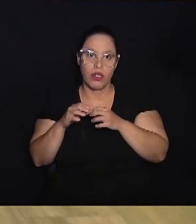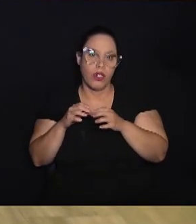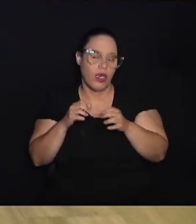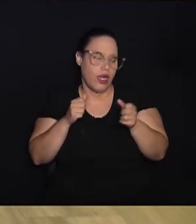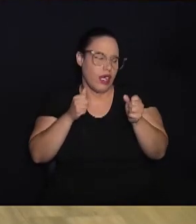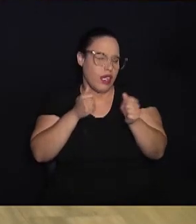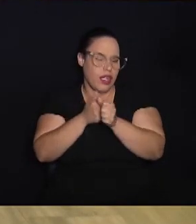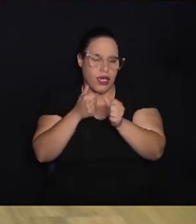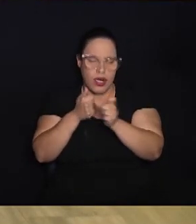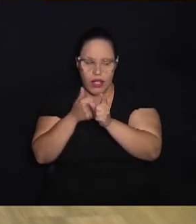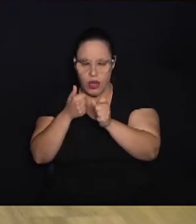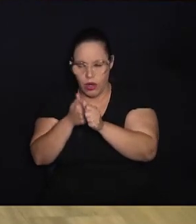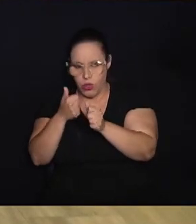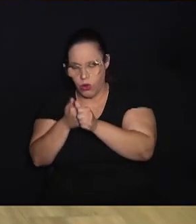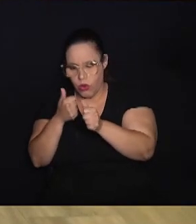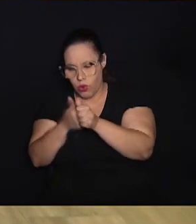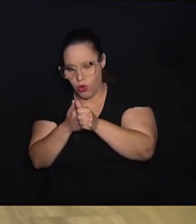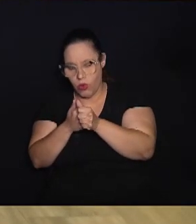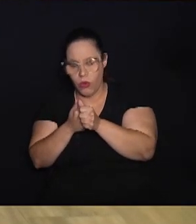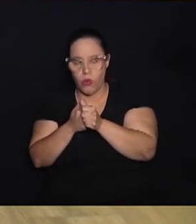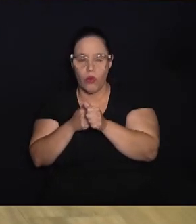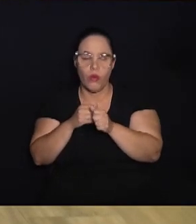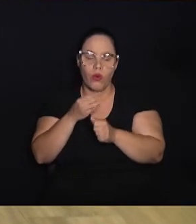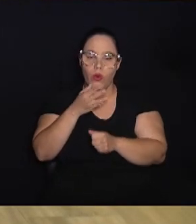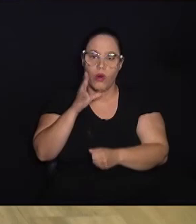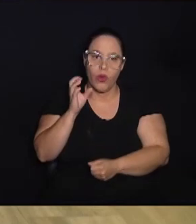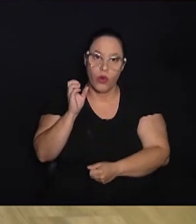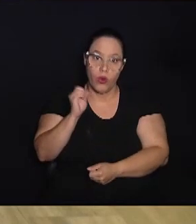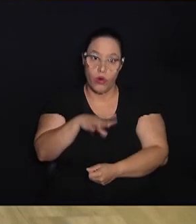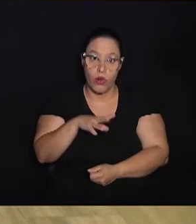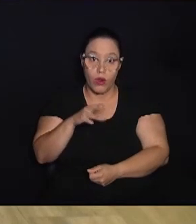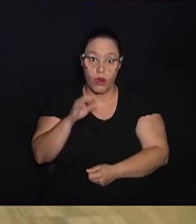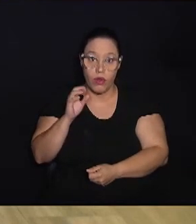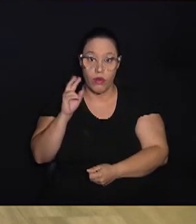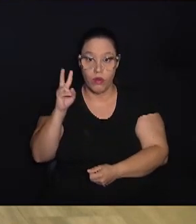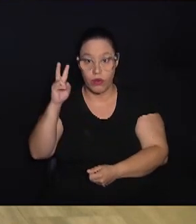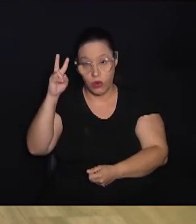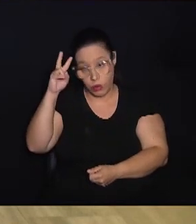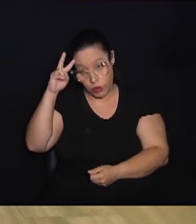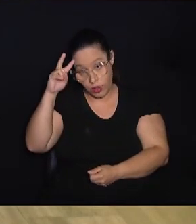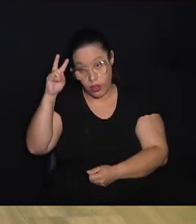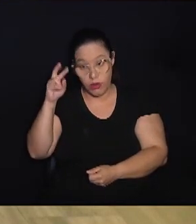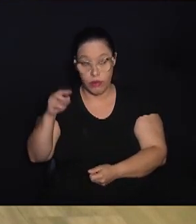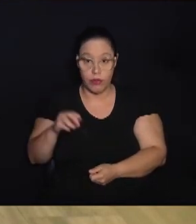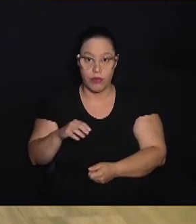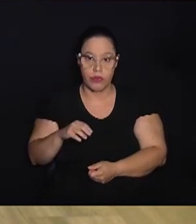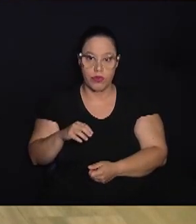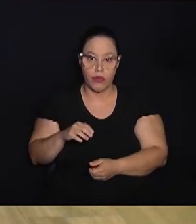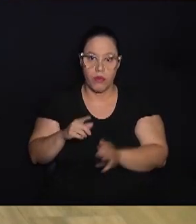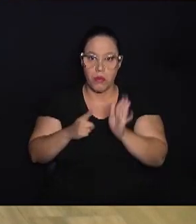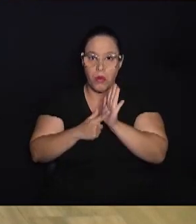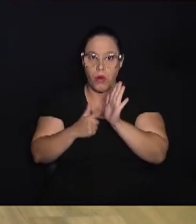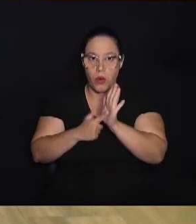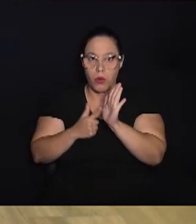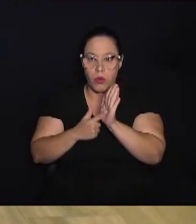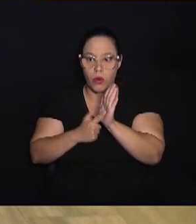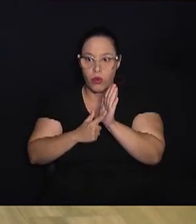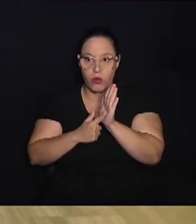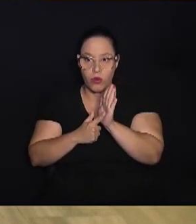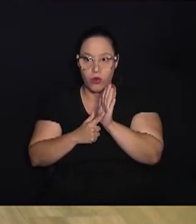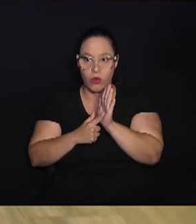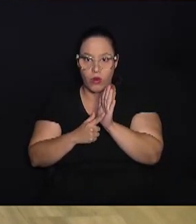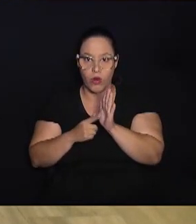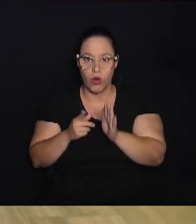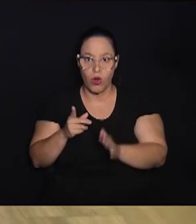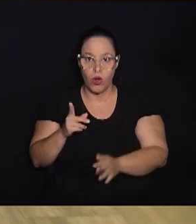troca ideia aí você acaba saindo com novas informações né eu queria que você mostrasse pra gente Esse quadrinho que é sobre um sorvete